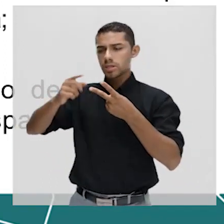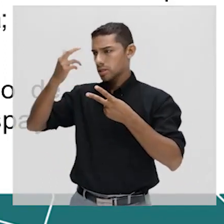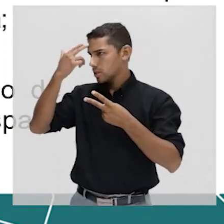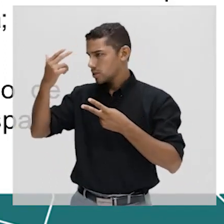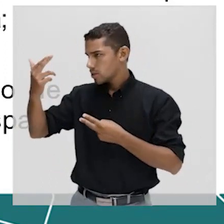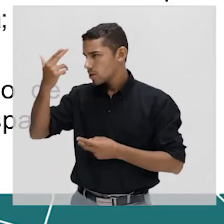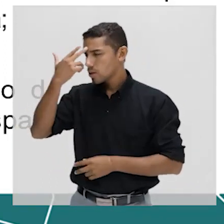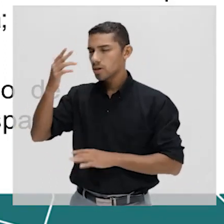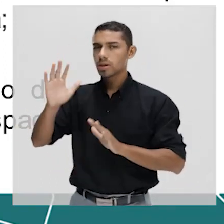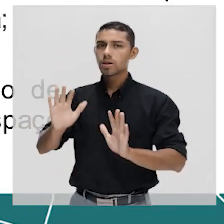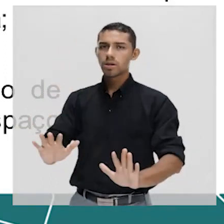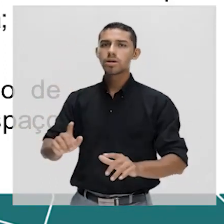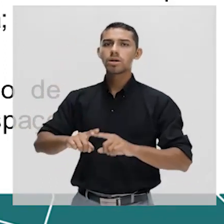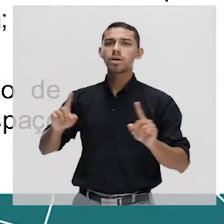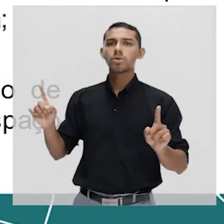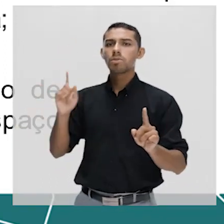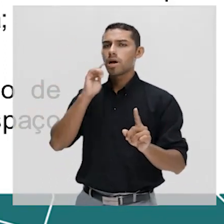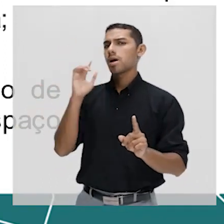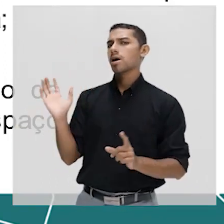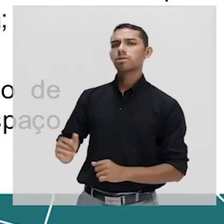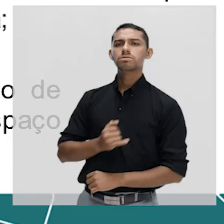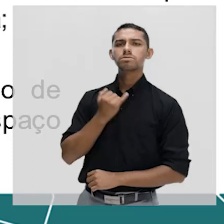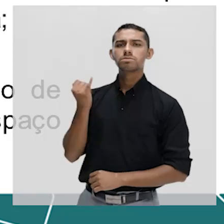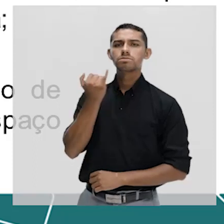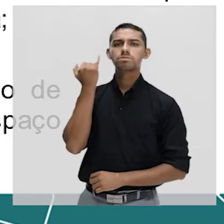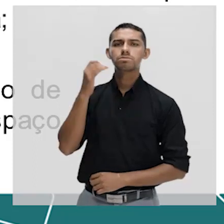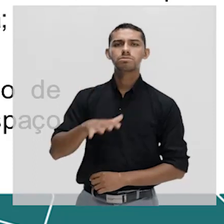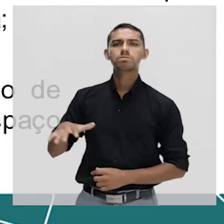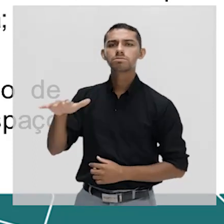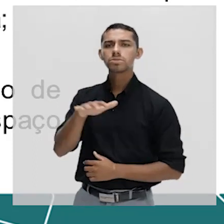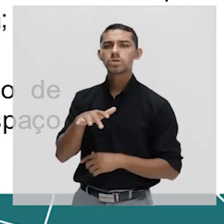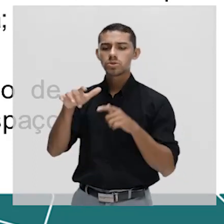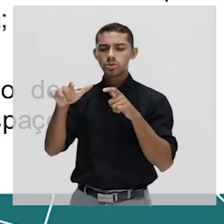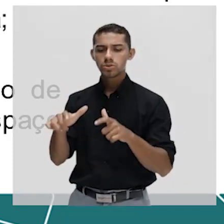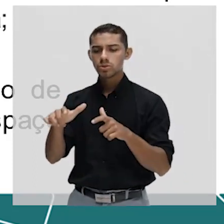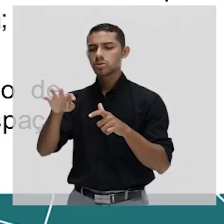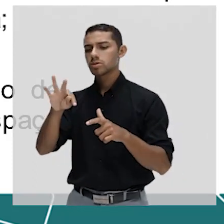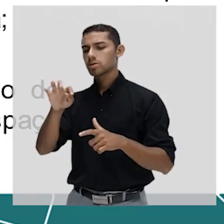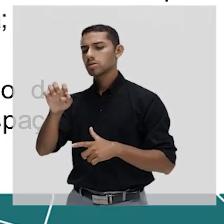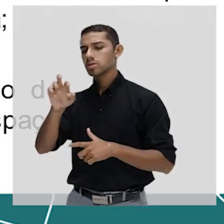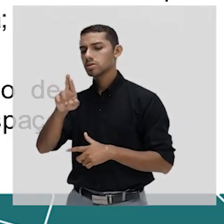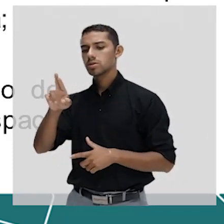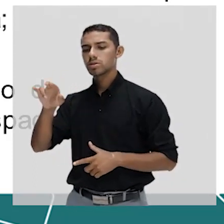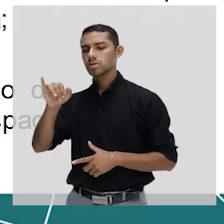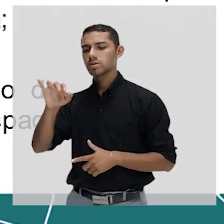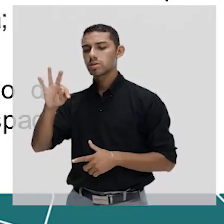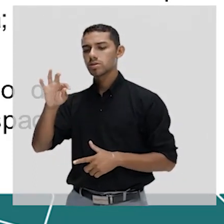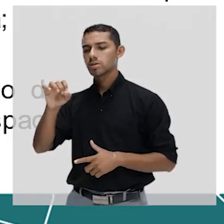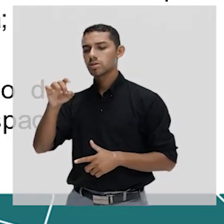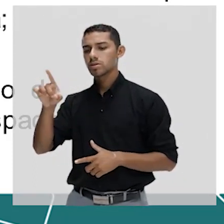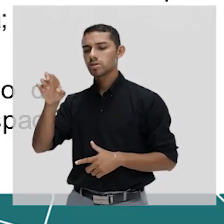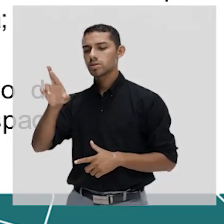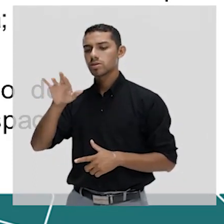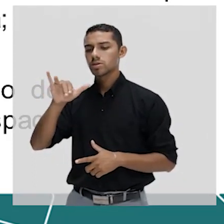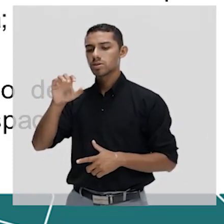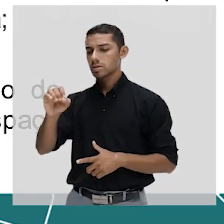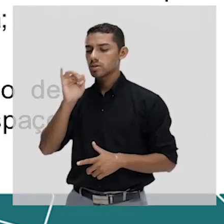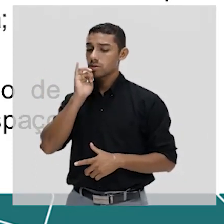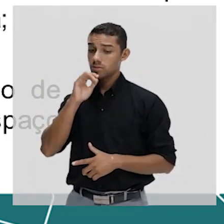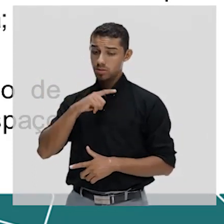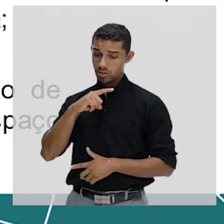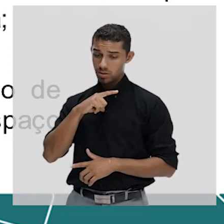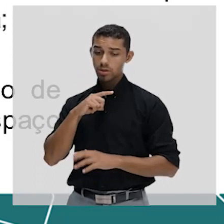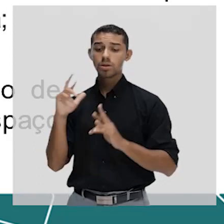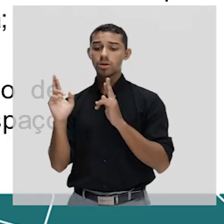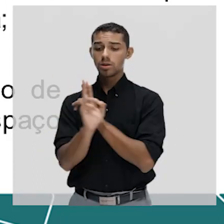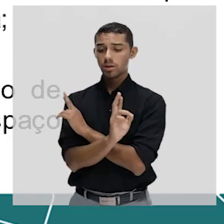tá certo? Mas uma questão muito importante do território é que dentro deste espaço delimitado existe uma